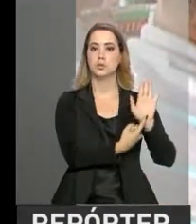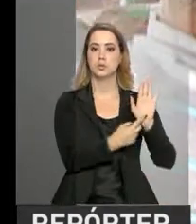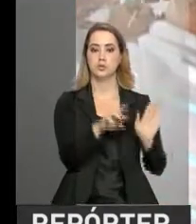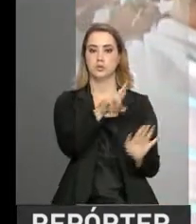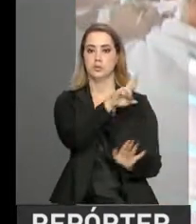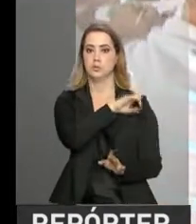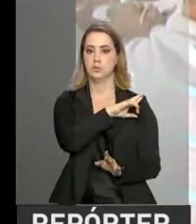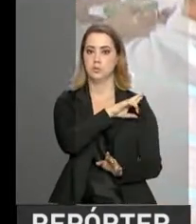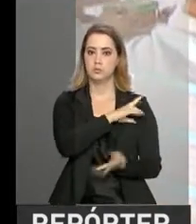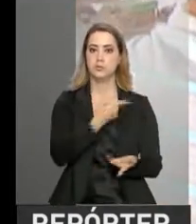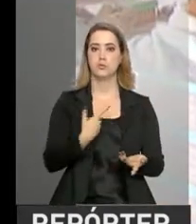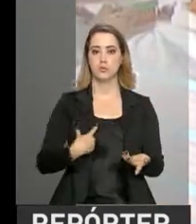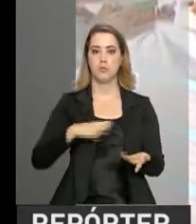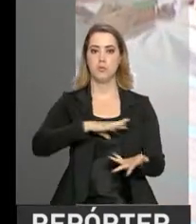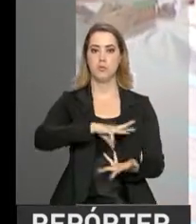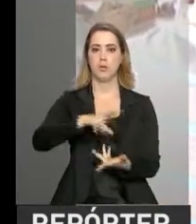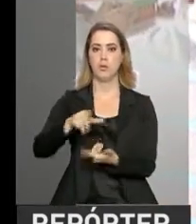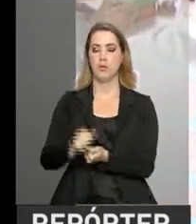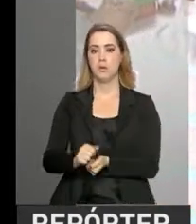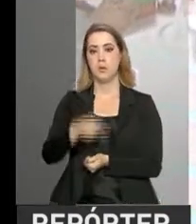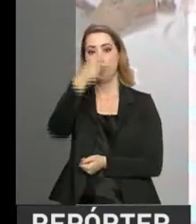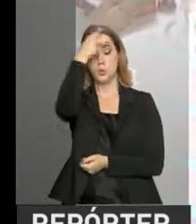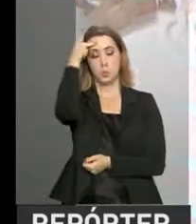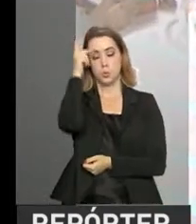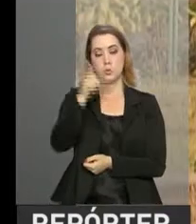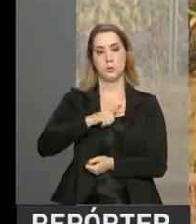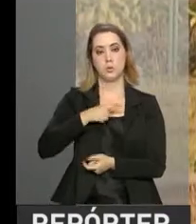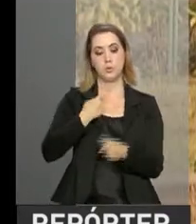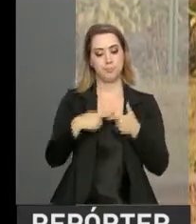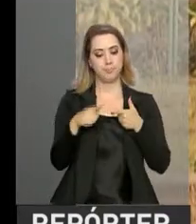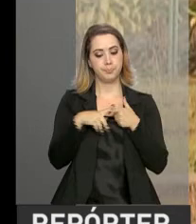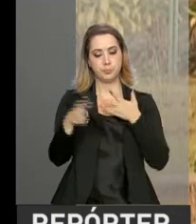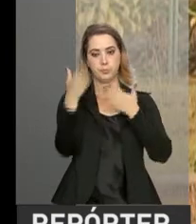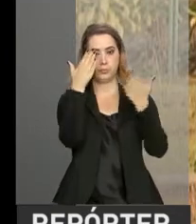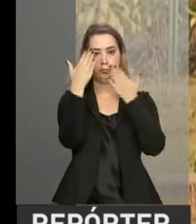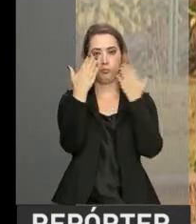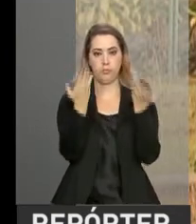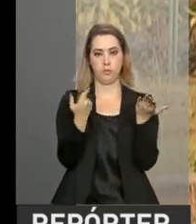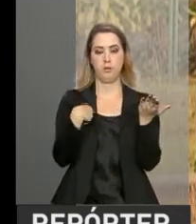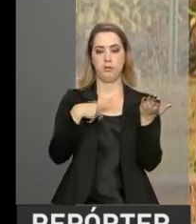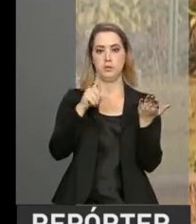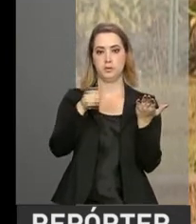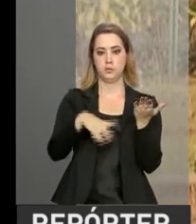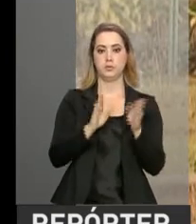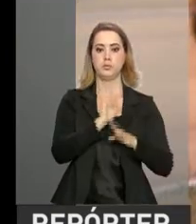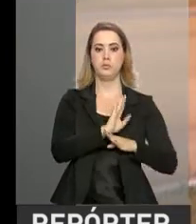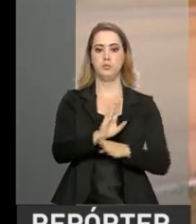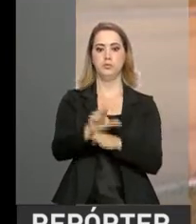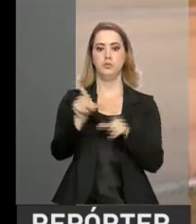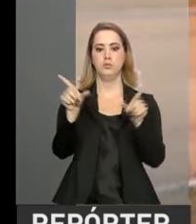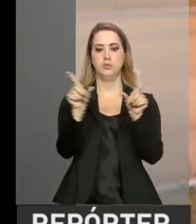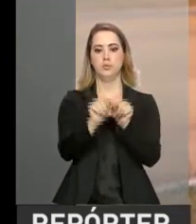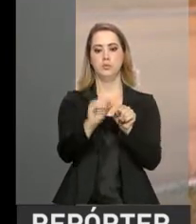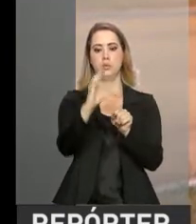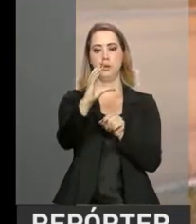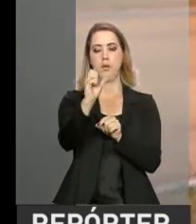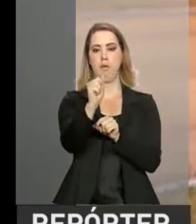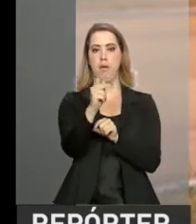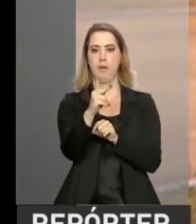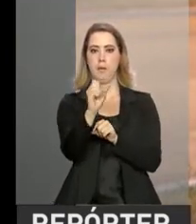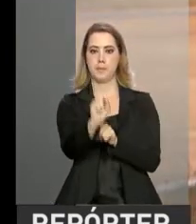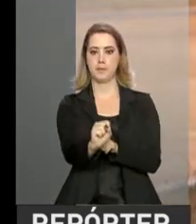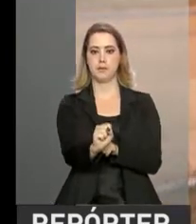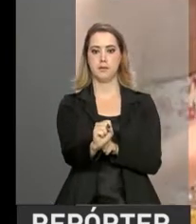tratamento gratuito de pessoas com transtornos mentais a maioria dos atendimentos é feita nos centros de atenção psicossocial